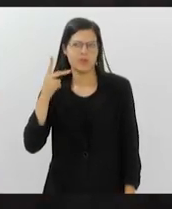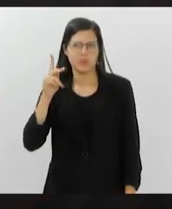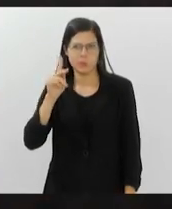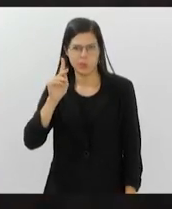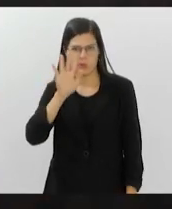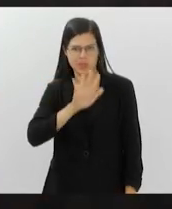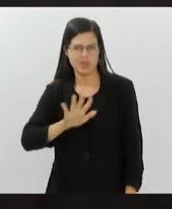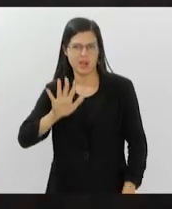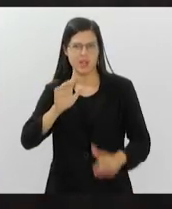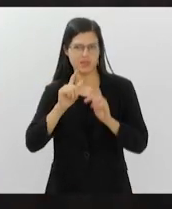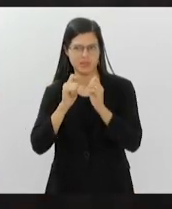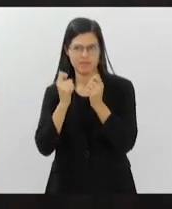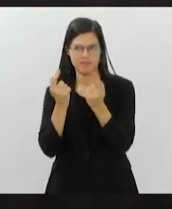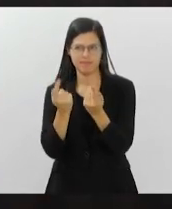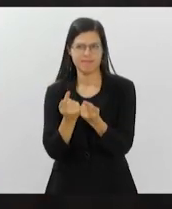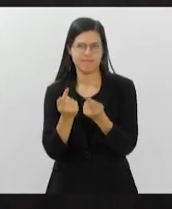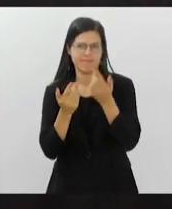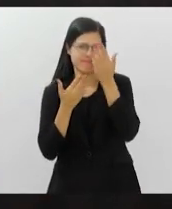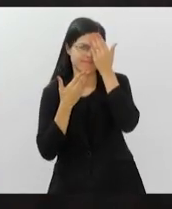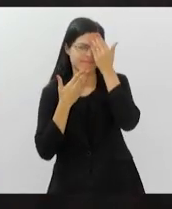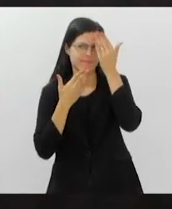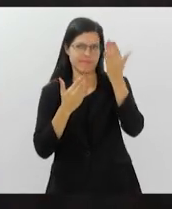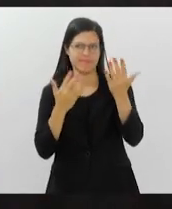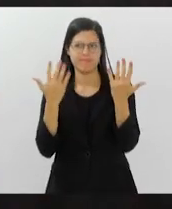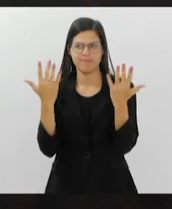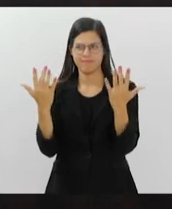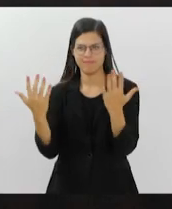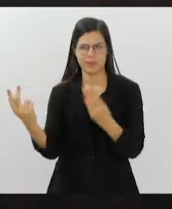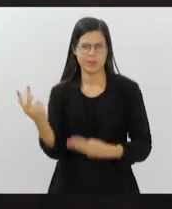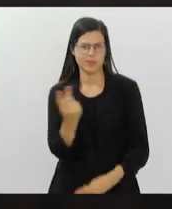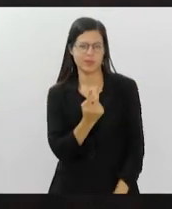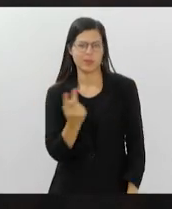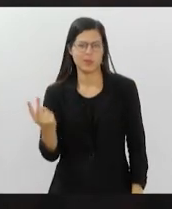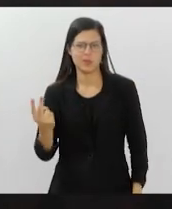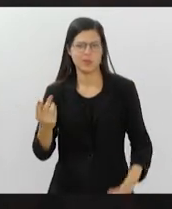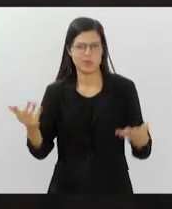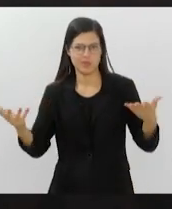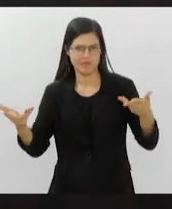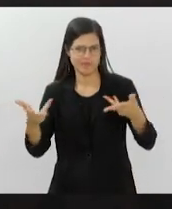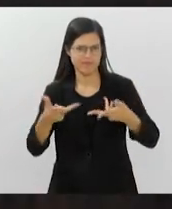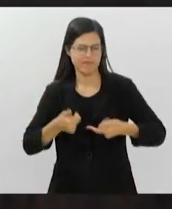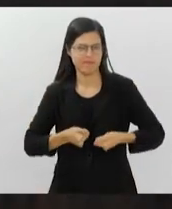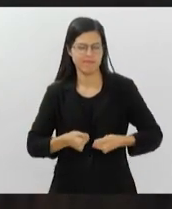Obrigada. Uma salva de palmas para esses dois, para essa dupla maravilhosa.